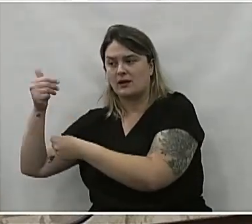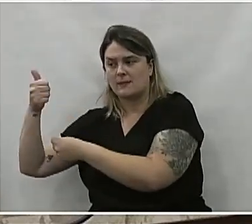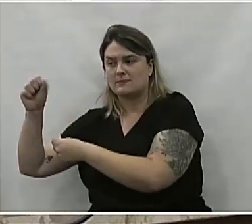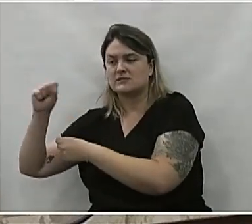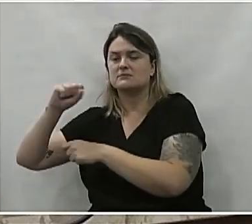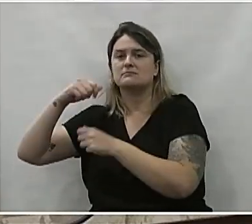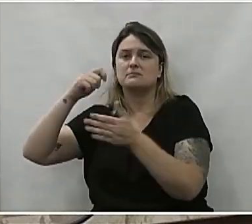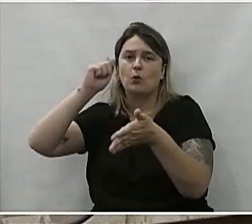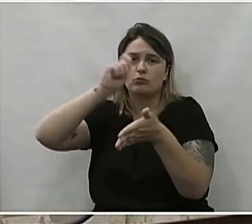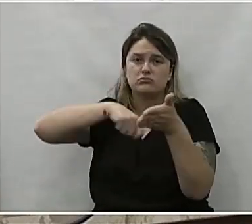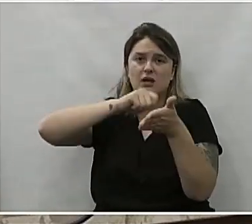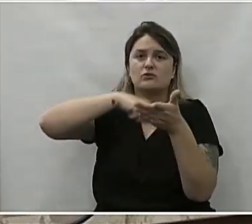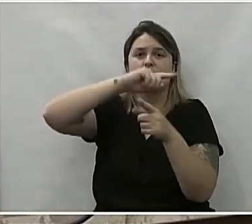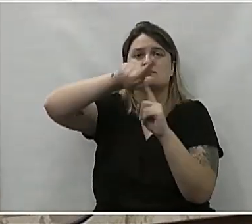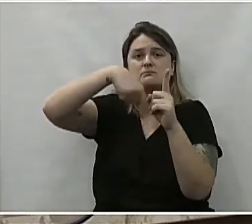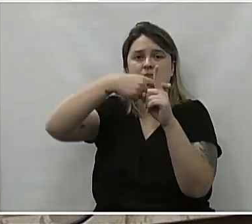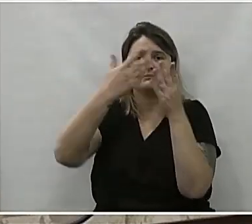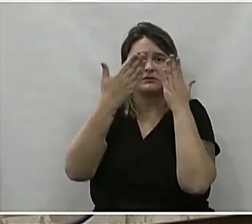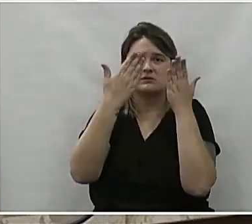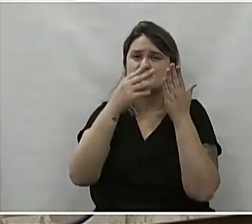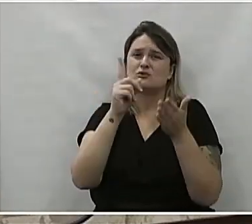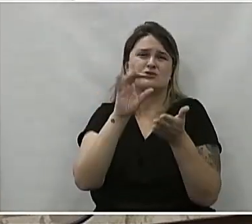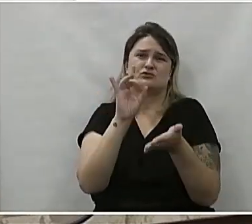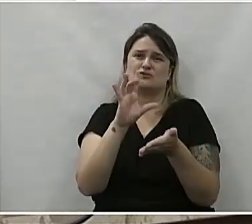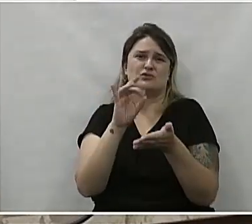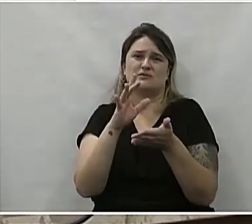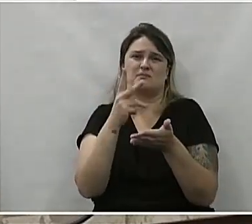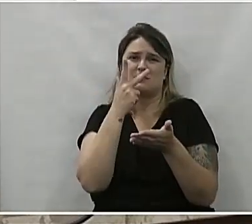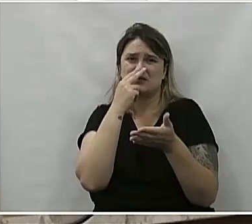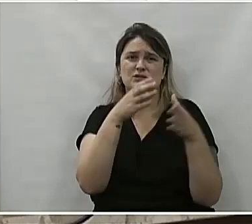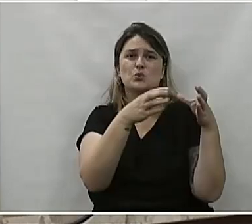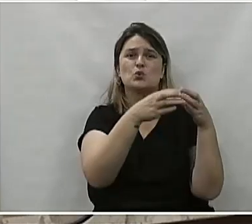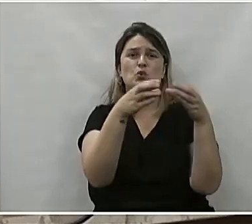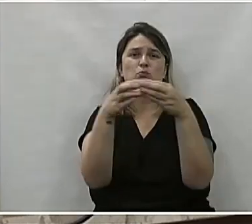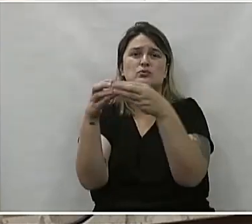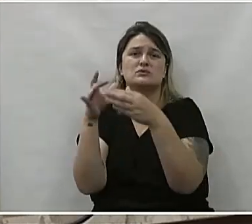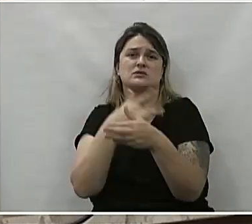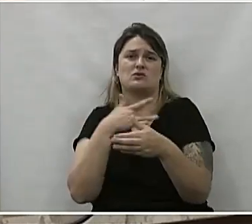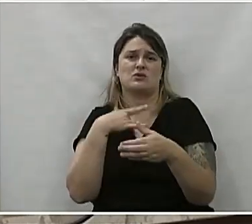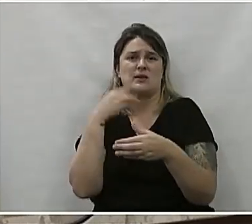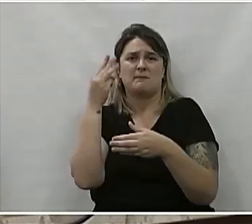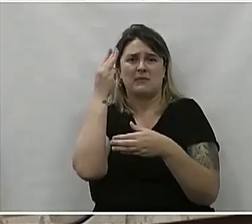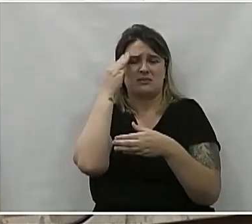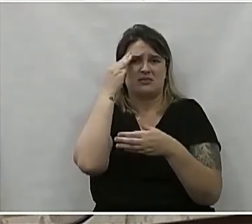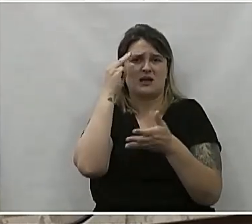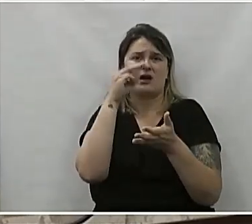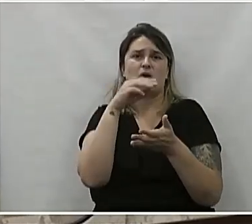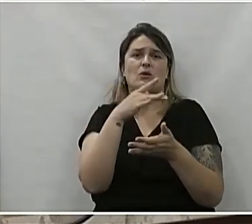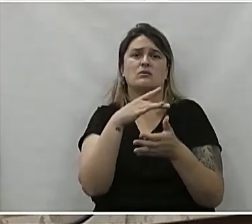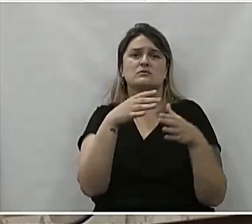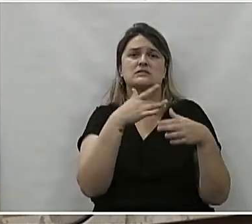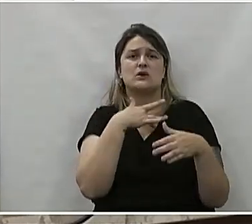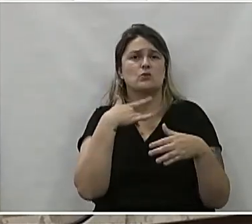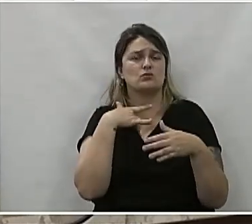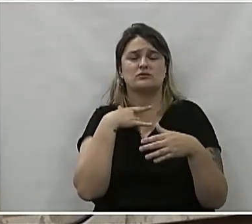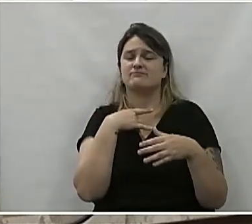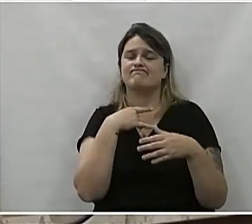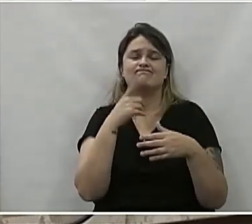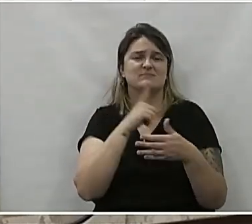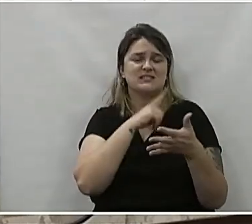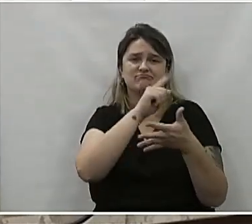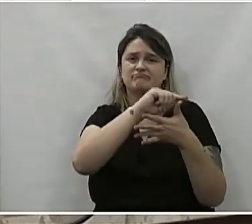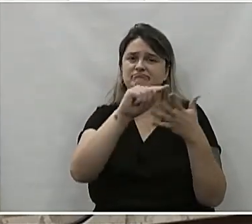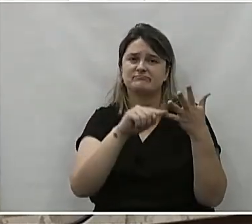contratação De mais psicólogos Mas não é só isso Não está acontecendo Também os grupos De saúde mental Nas UBSs da cidade Então são